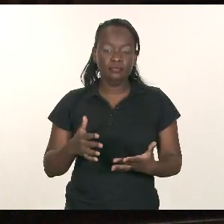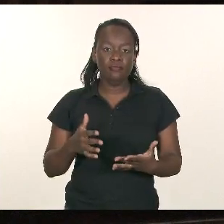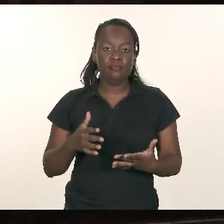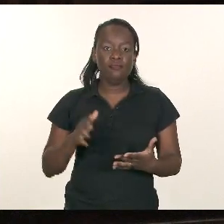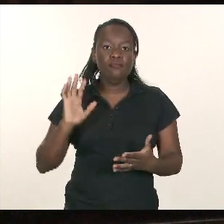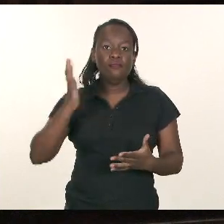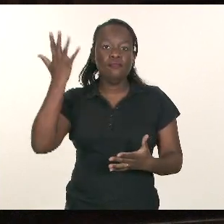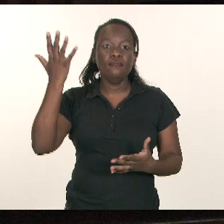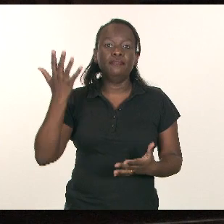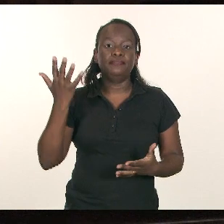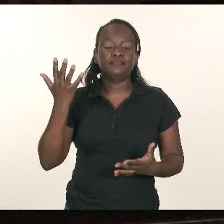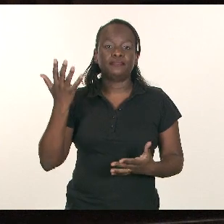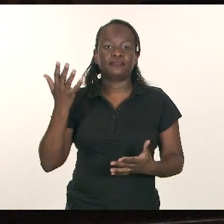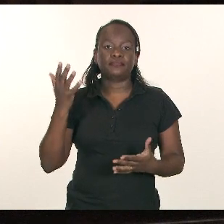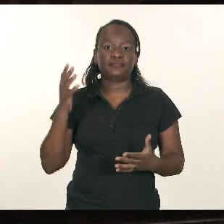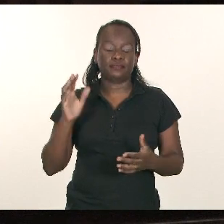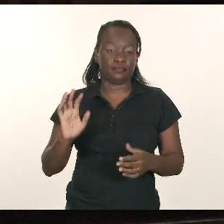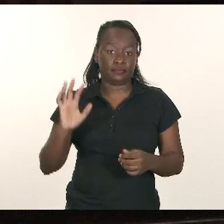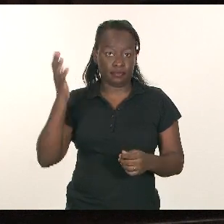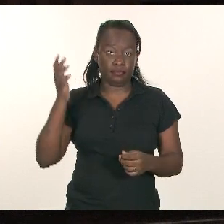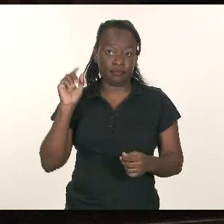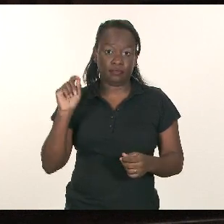um episódio